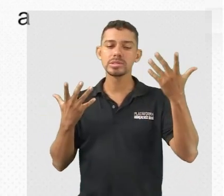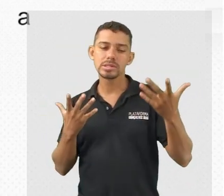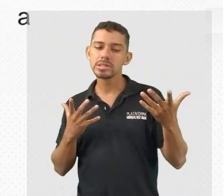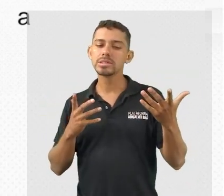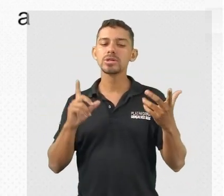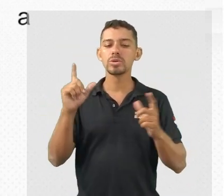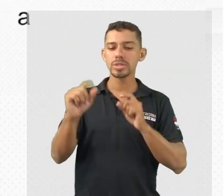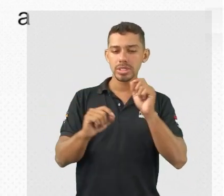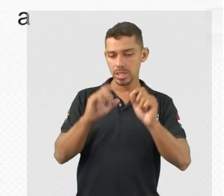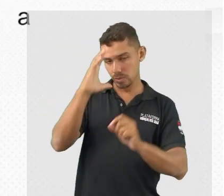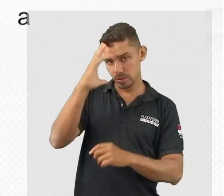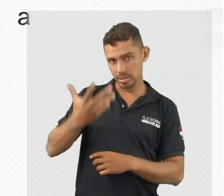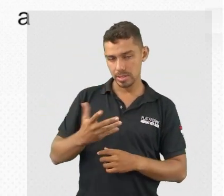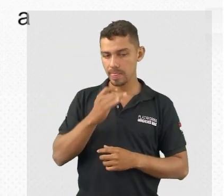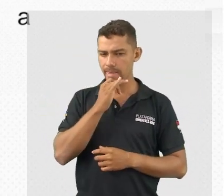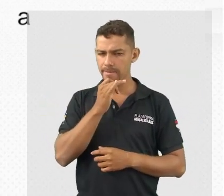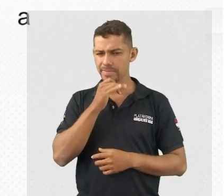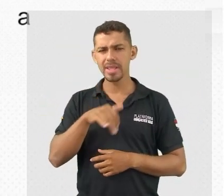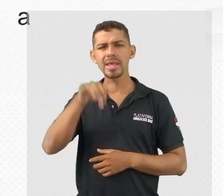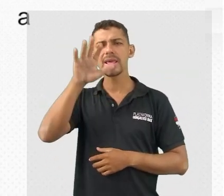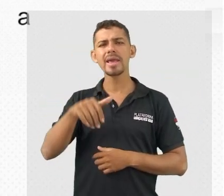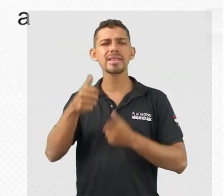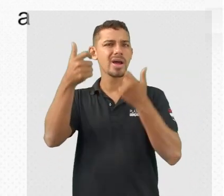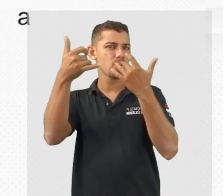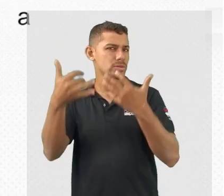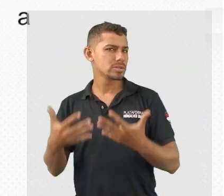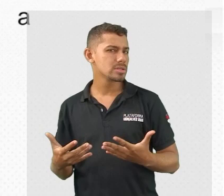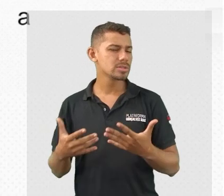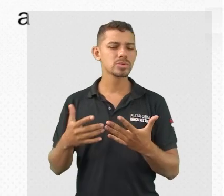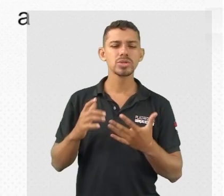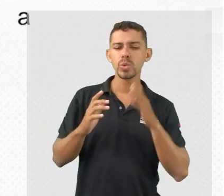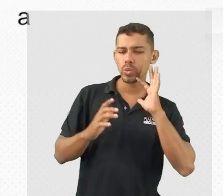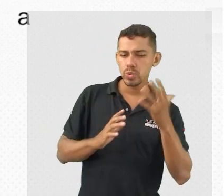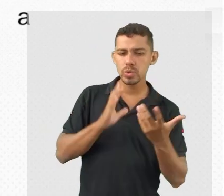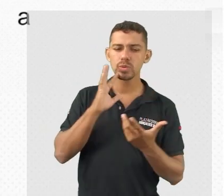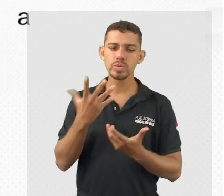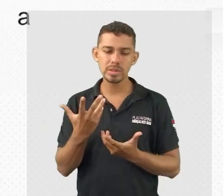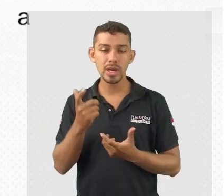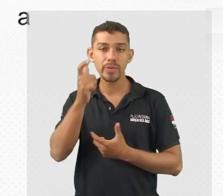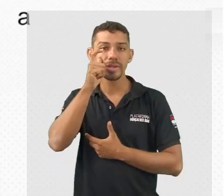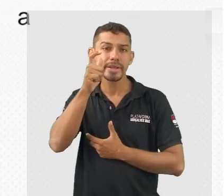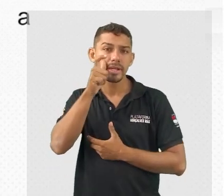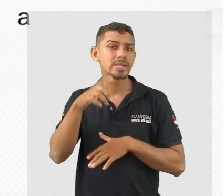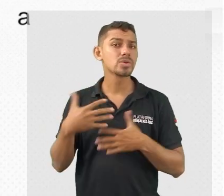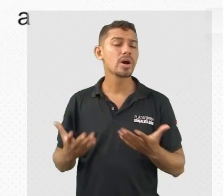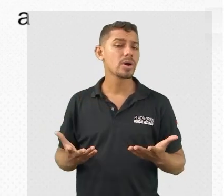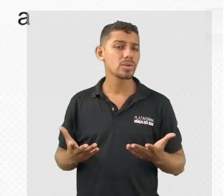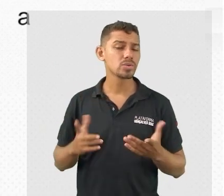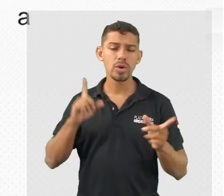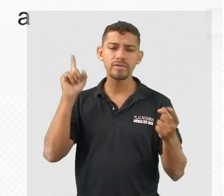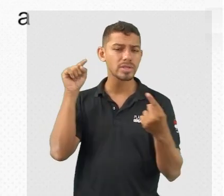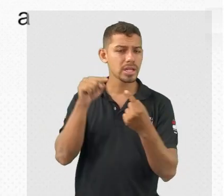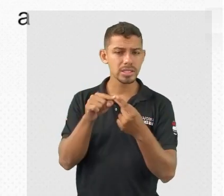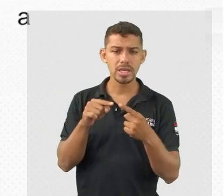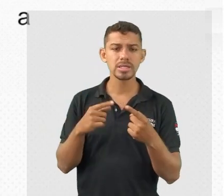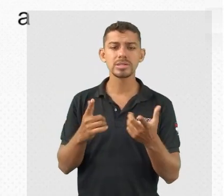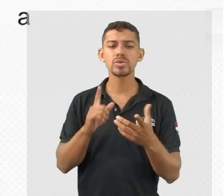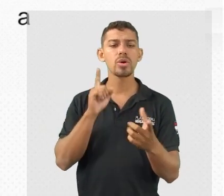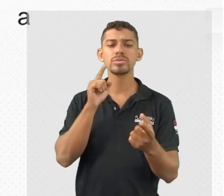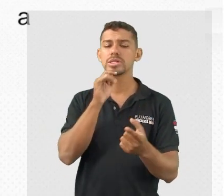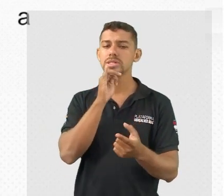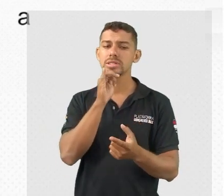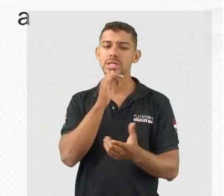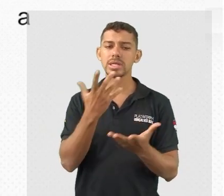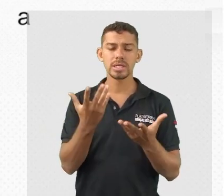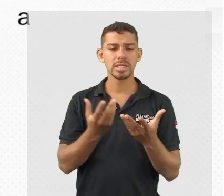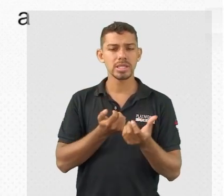o que aconteceu, né? Quem está contando o que aconteceu? Conta com que interesse? Conta com que finalidade? Qual o objetivo da